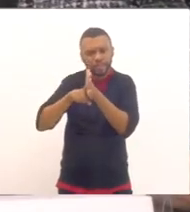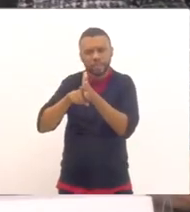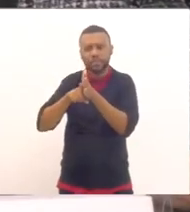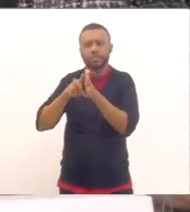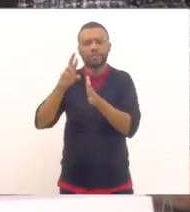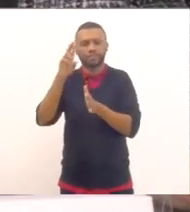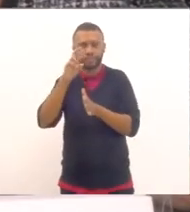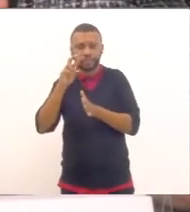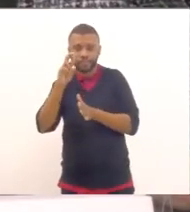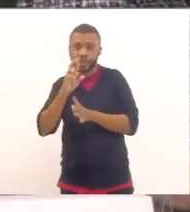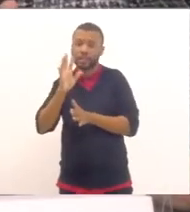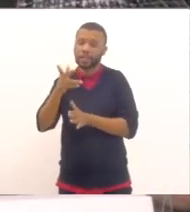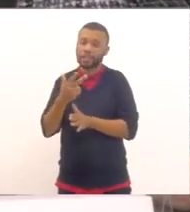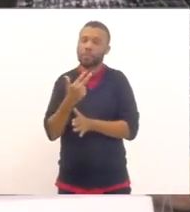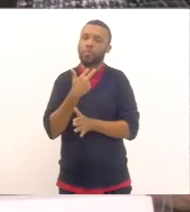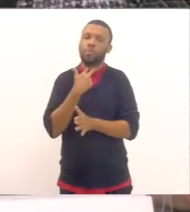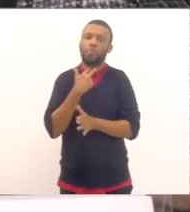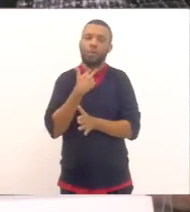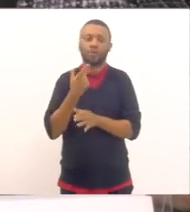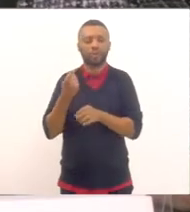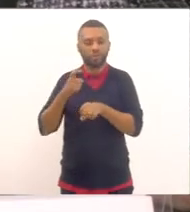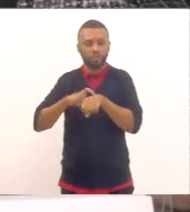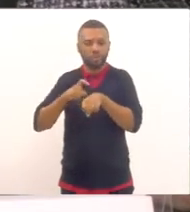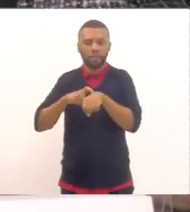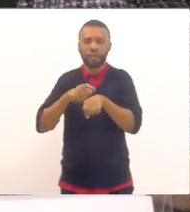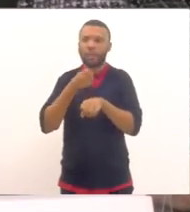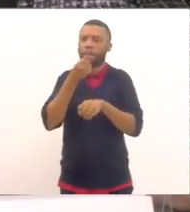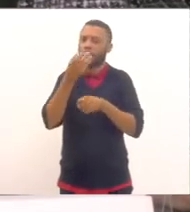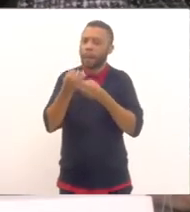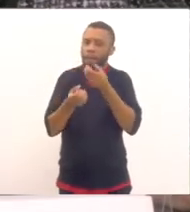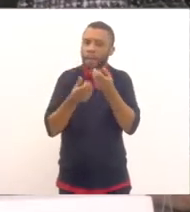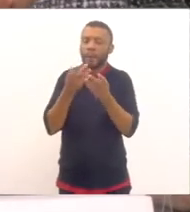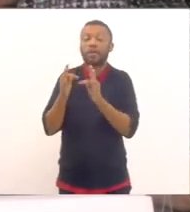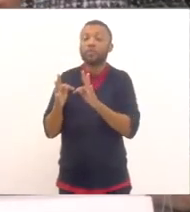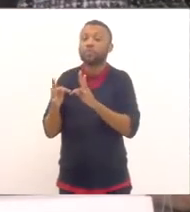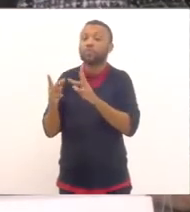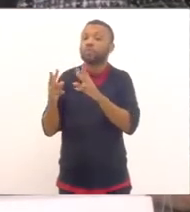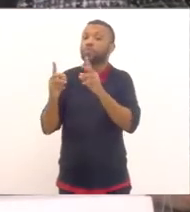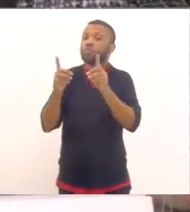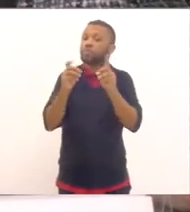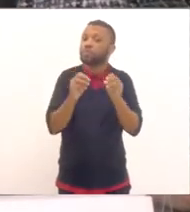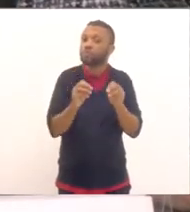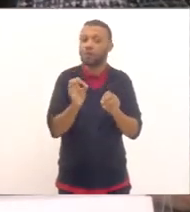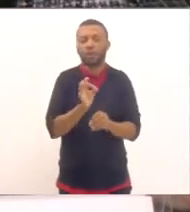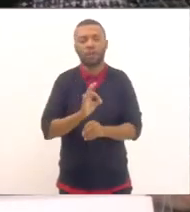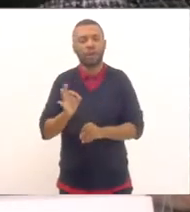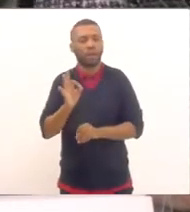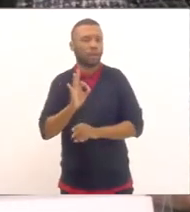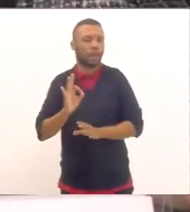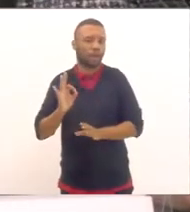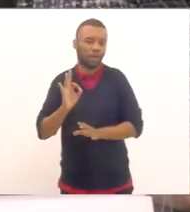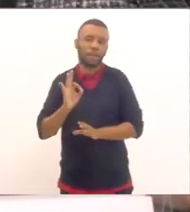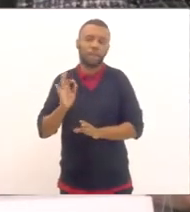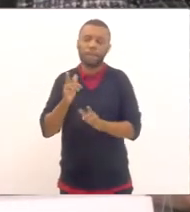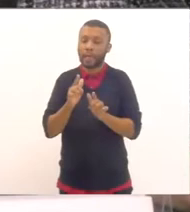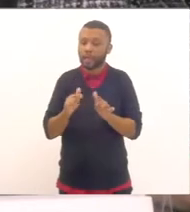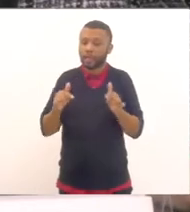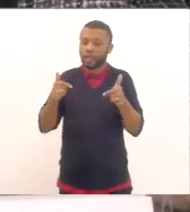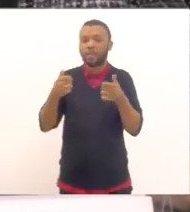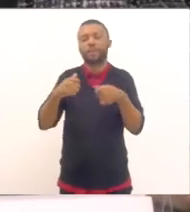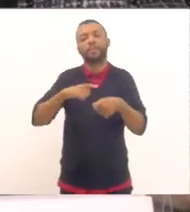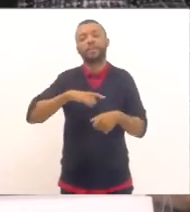já que não se pode nesse momento bebê lá tudo chouriço esqueci para beber lá tudo é que tem um